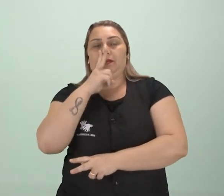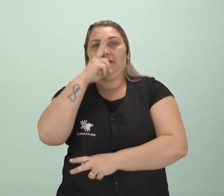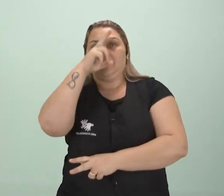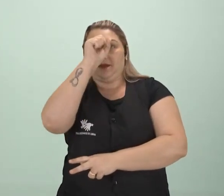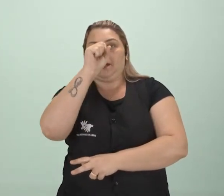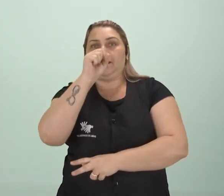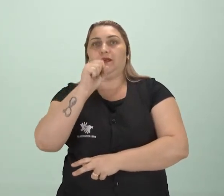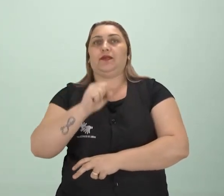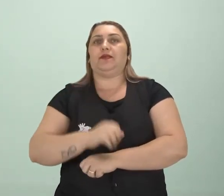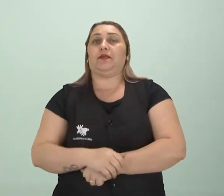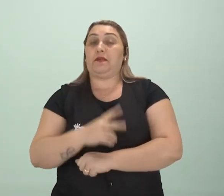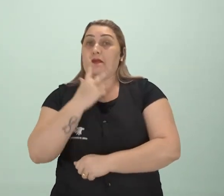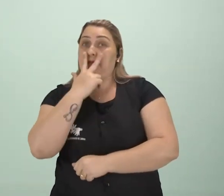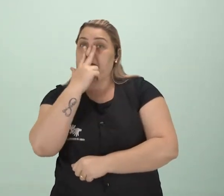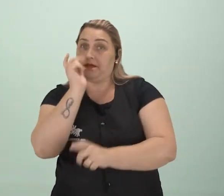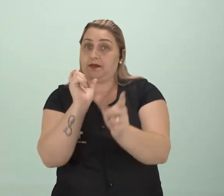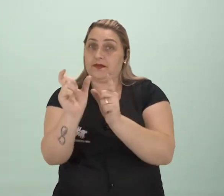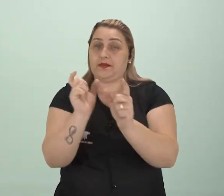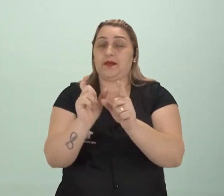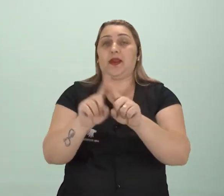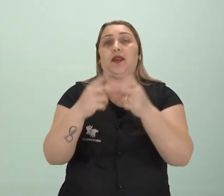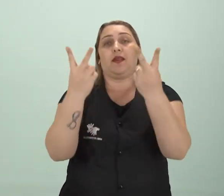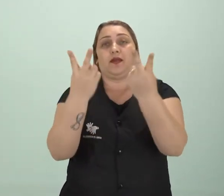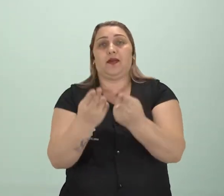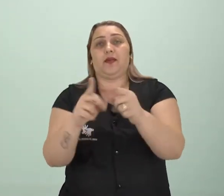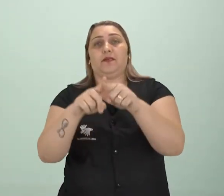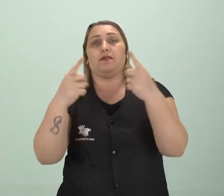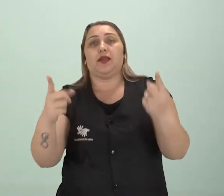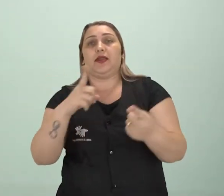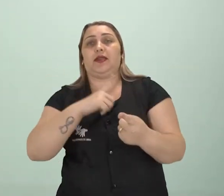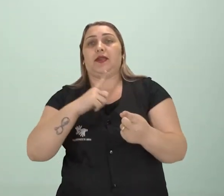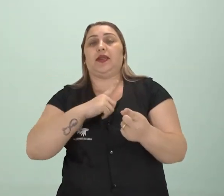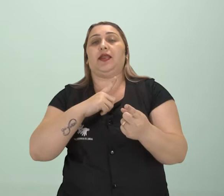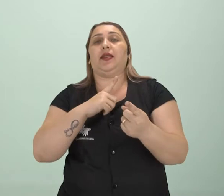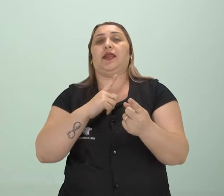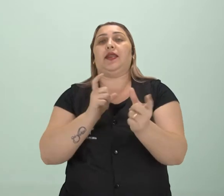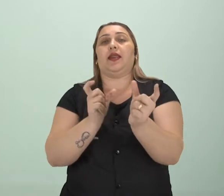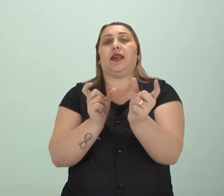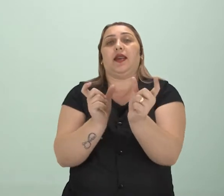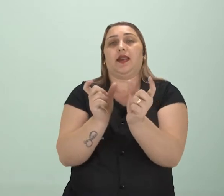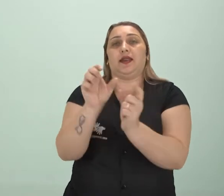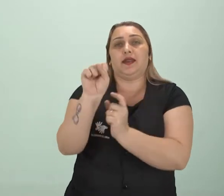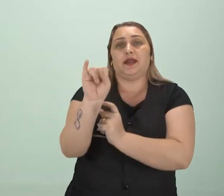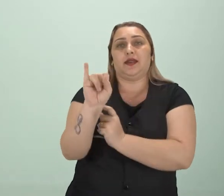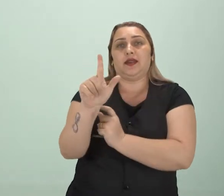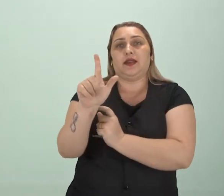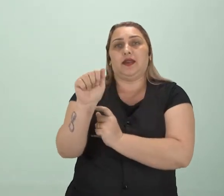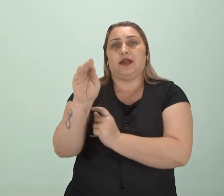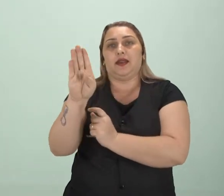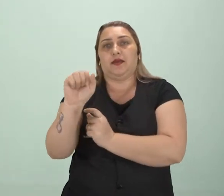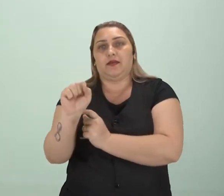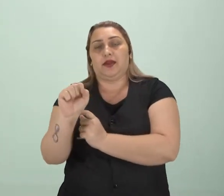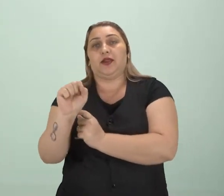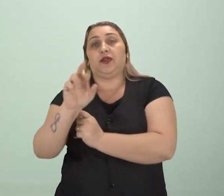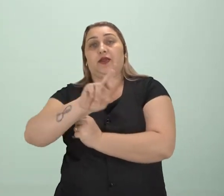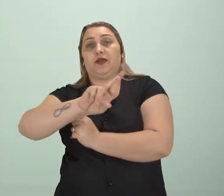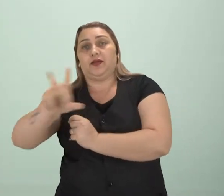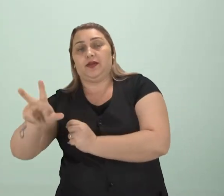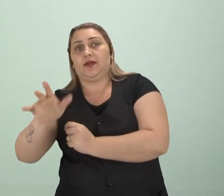muito parecidas ou iguais, mas que têm a sílaba tônica diferente. Temos aí o exemplo